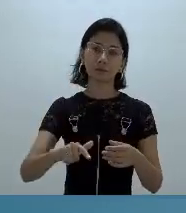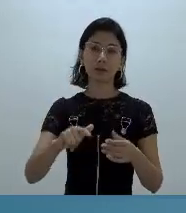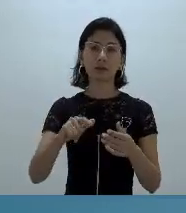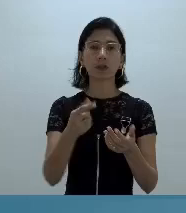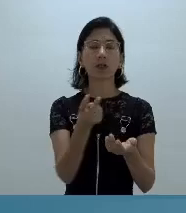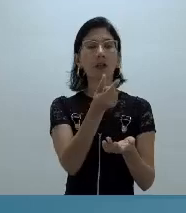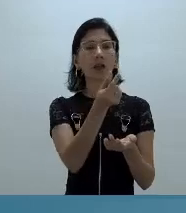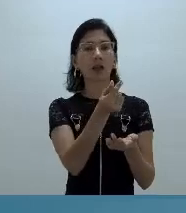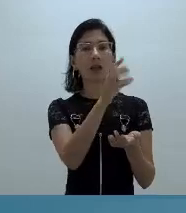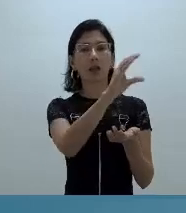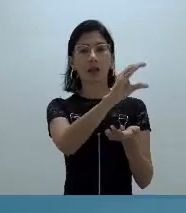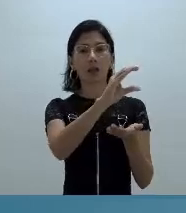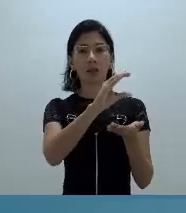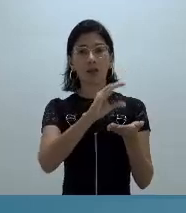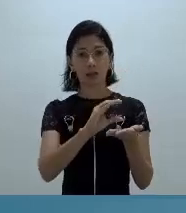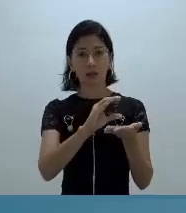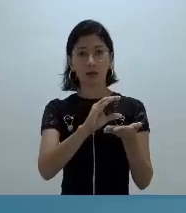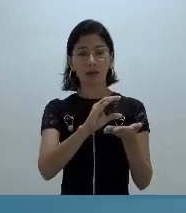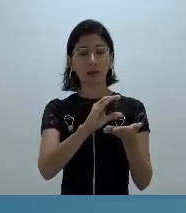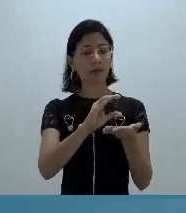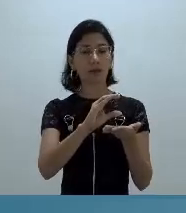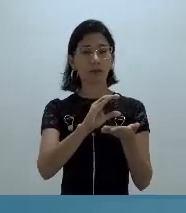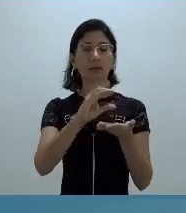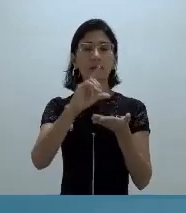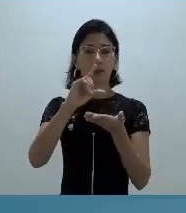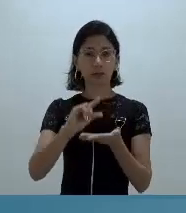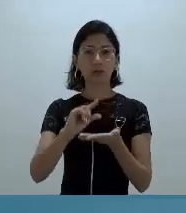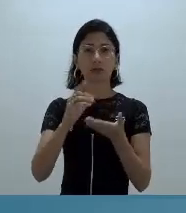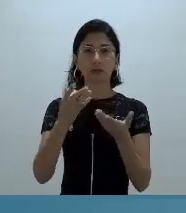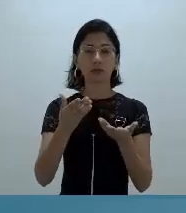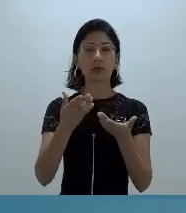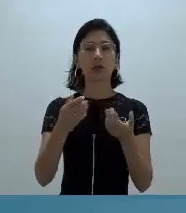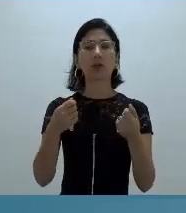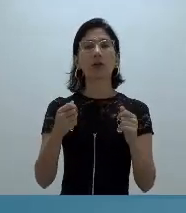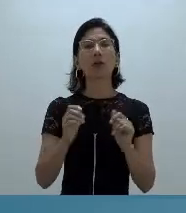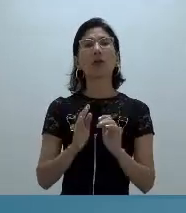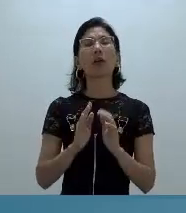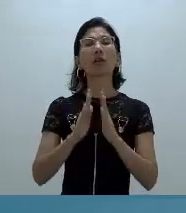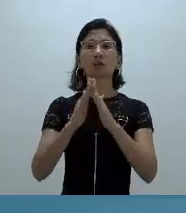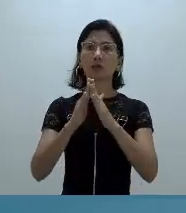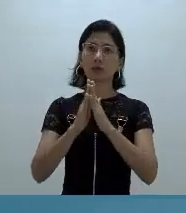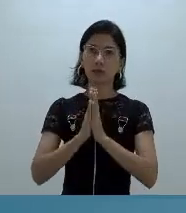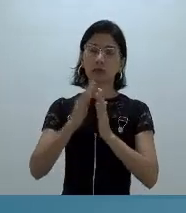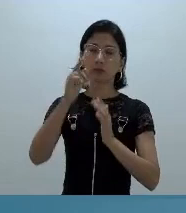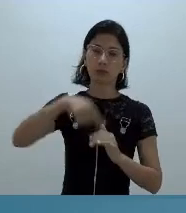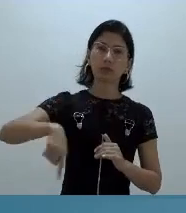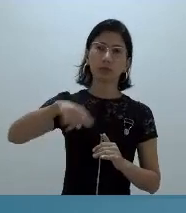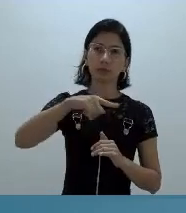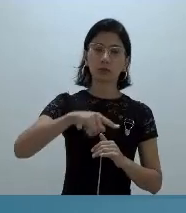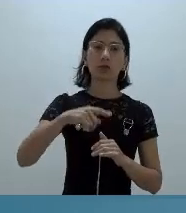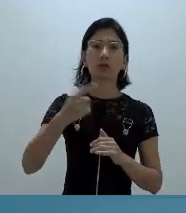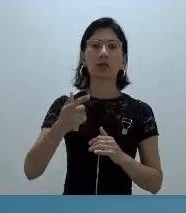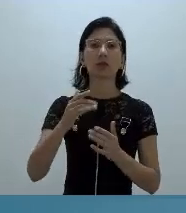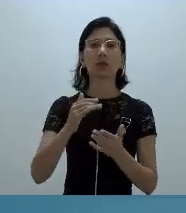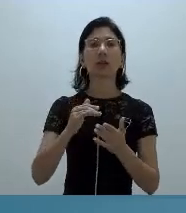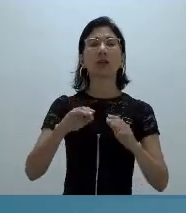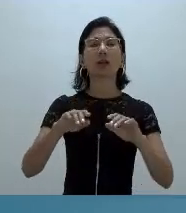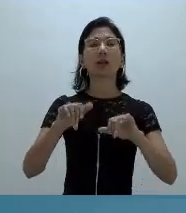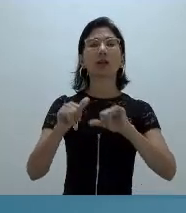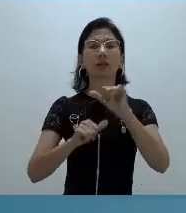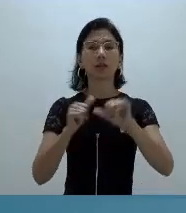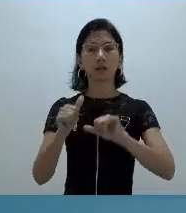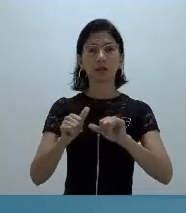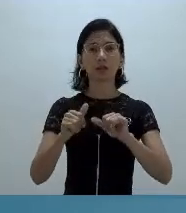do tema 410 do STJ, que foi utilizado neste acordo para subsidiar